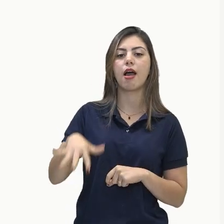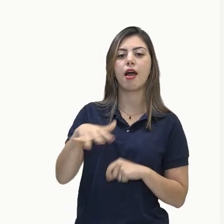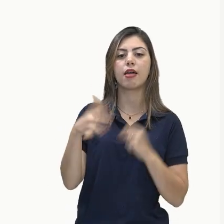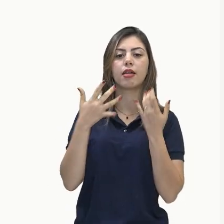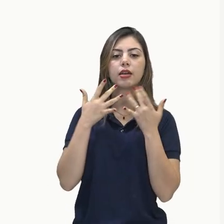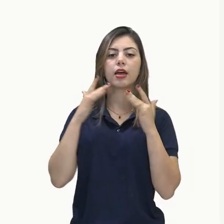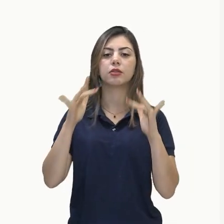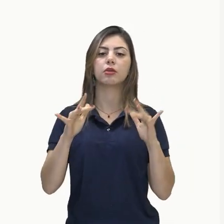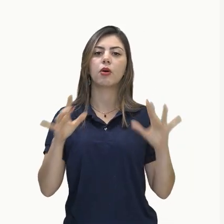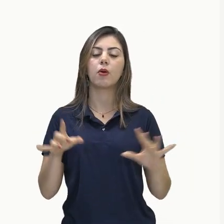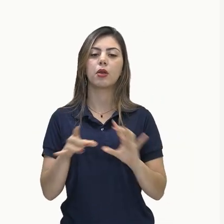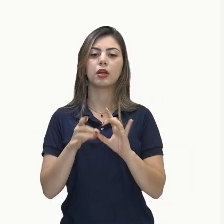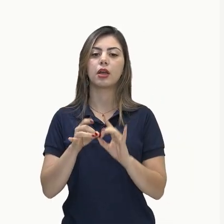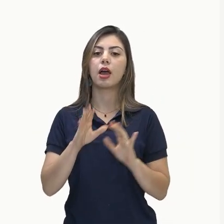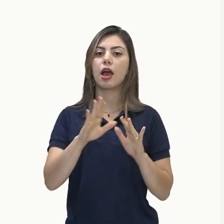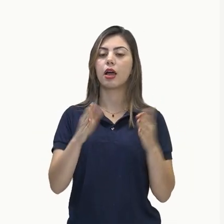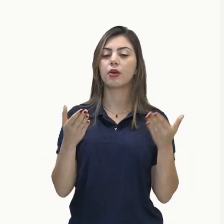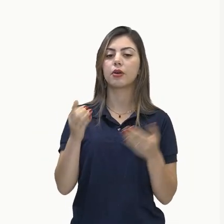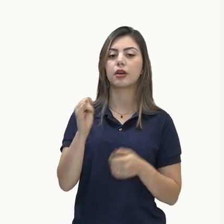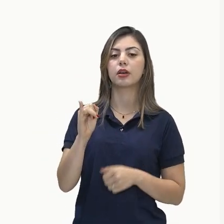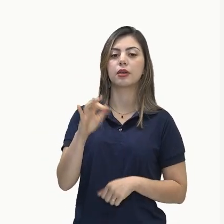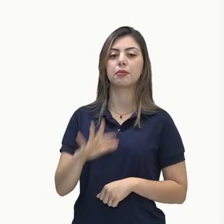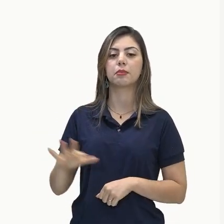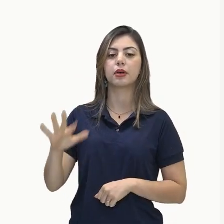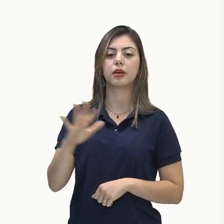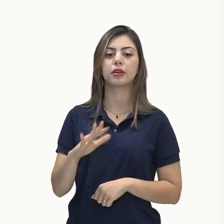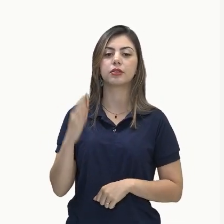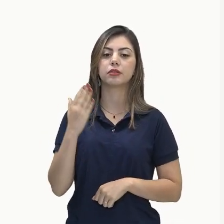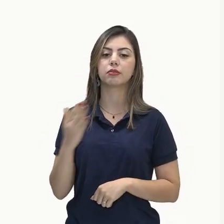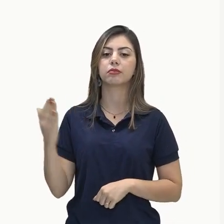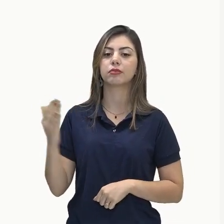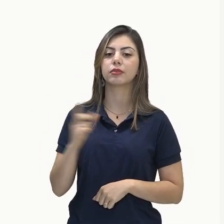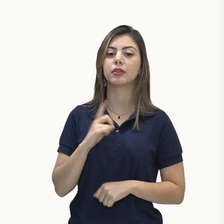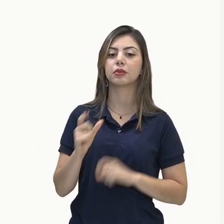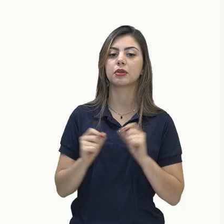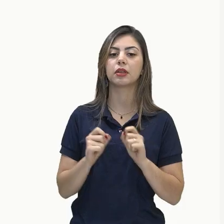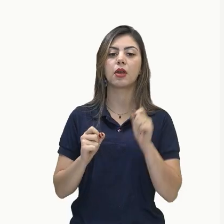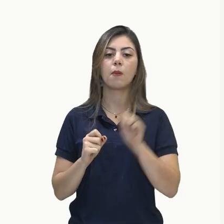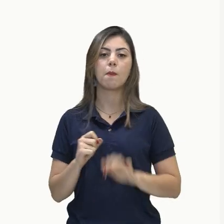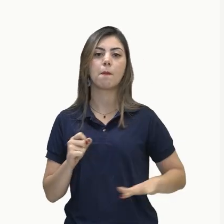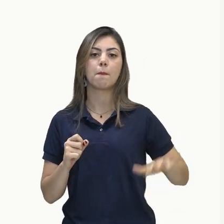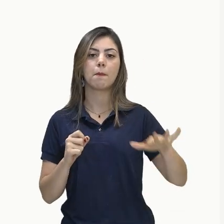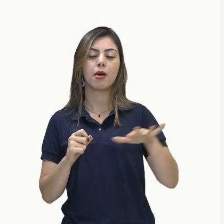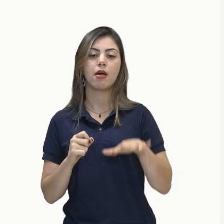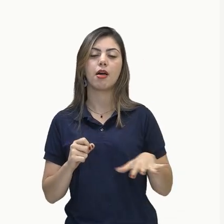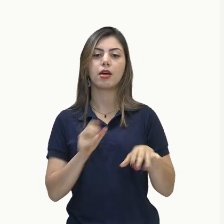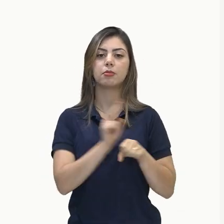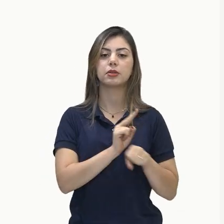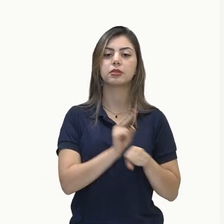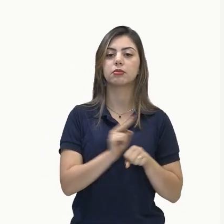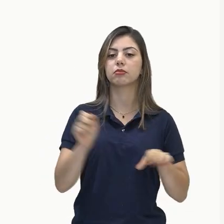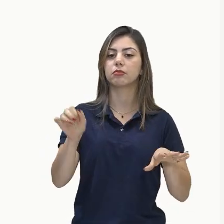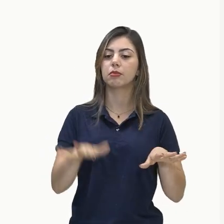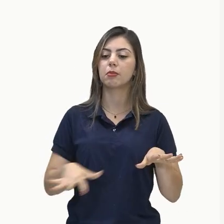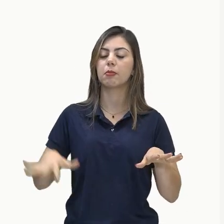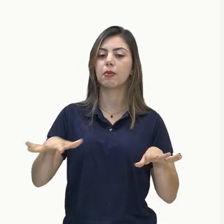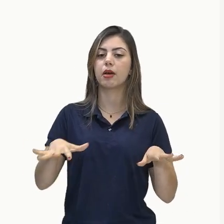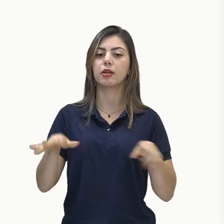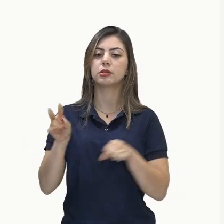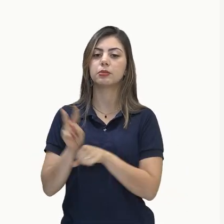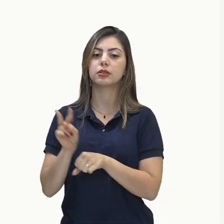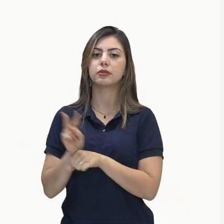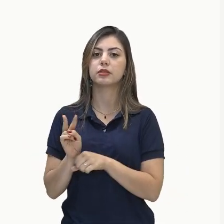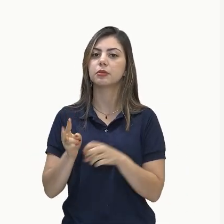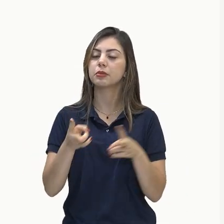seminaturais. Nessa imagem aqui, eu tenho, então, aqui, ó, uma unidade de conservação e eu tenho outra unidade de conservação.